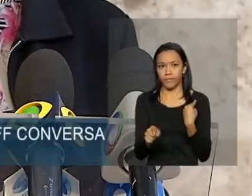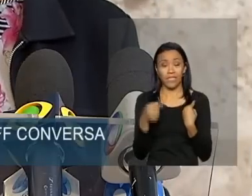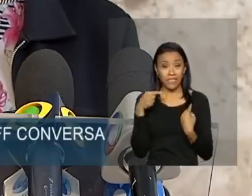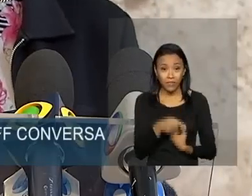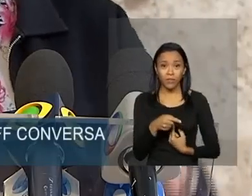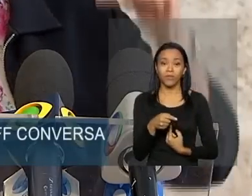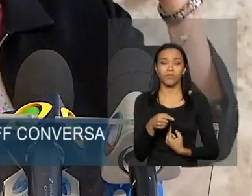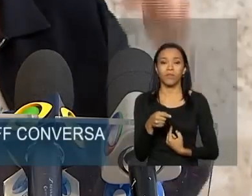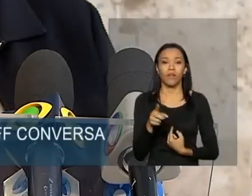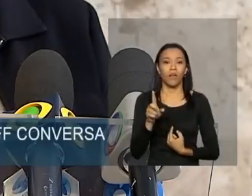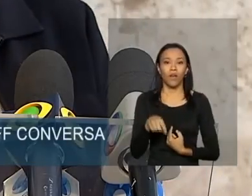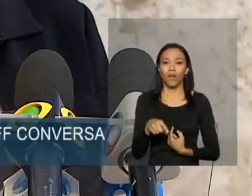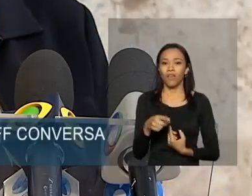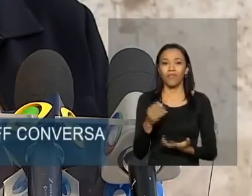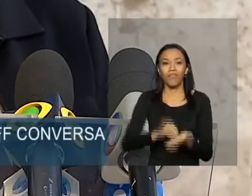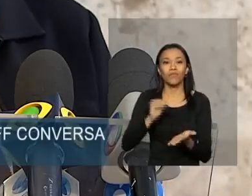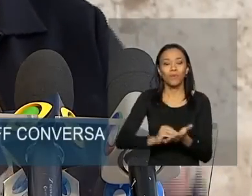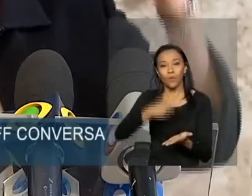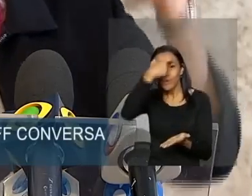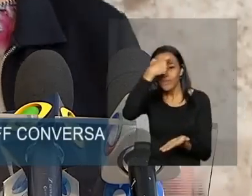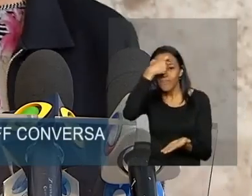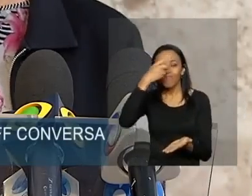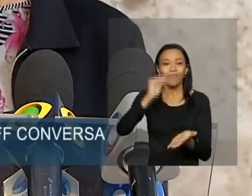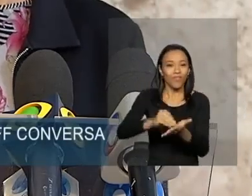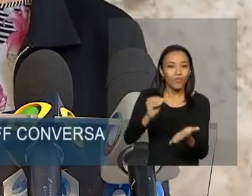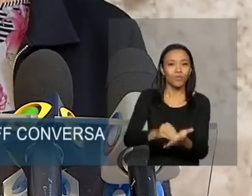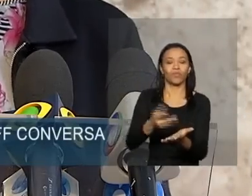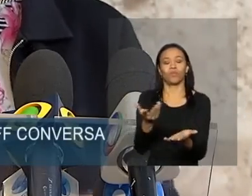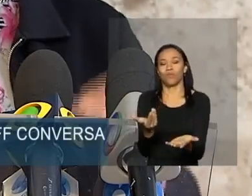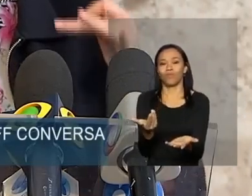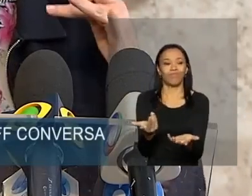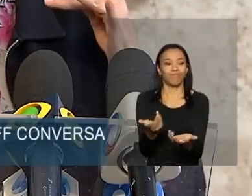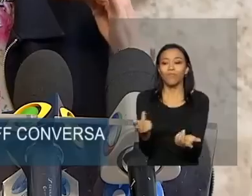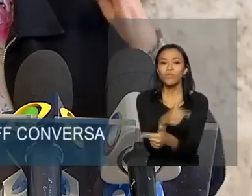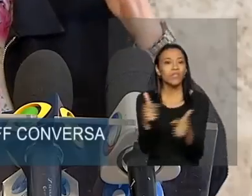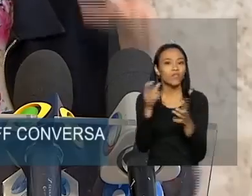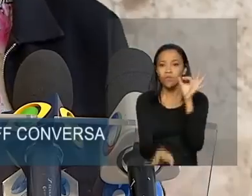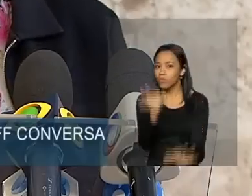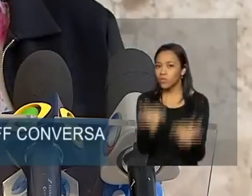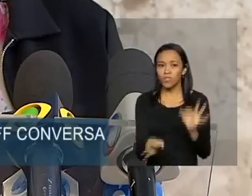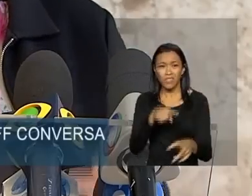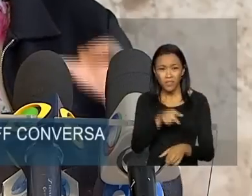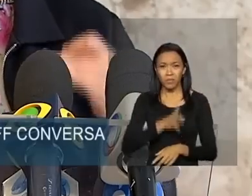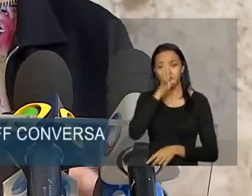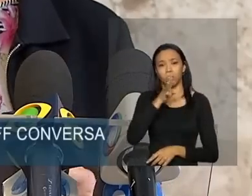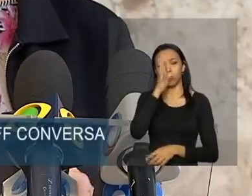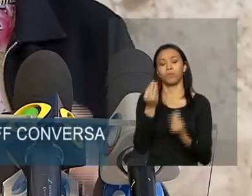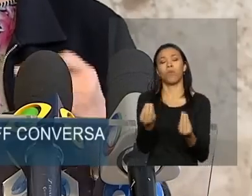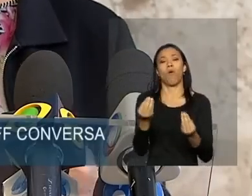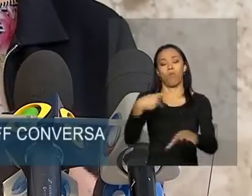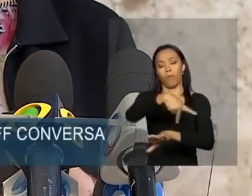ultrapassa ao bom senso, é um ato de injustiça e é um absurdo que um